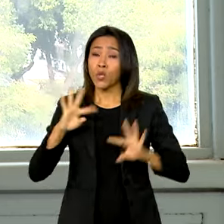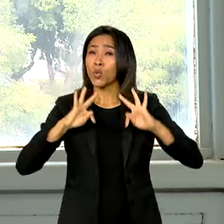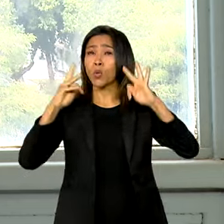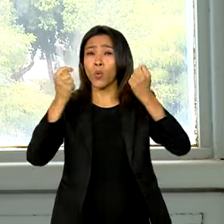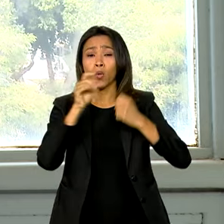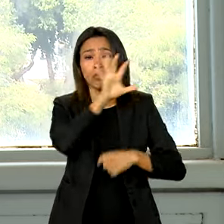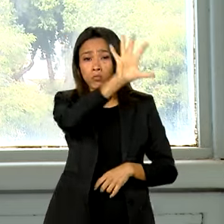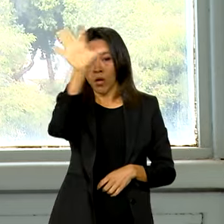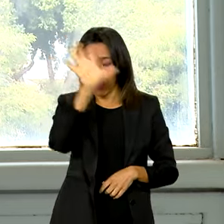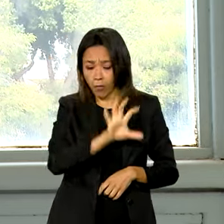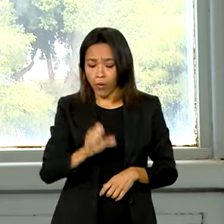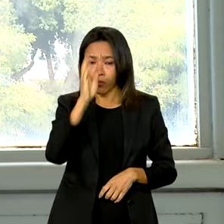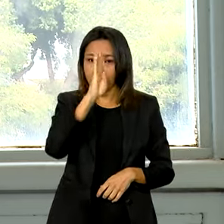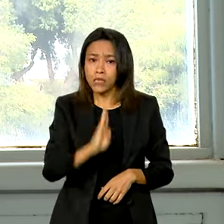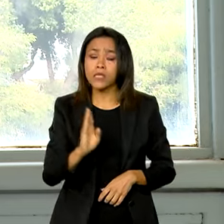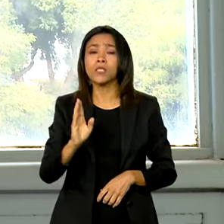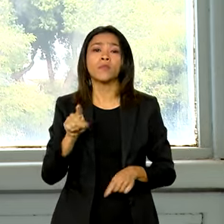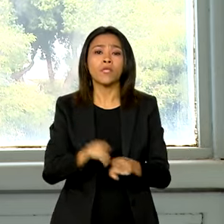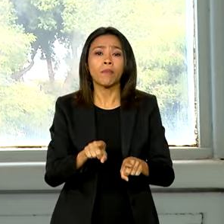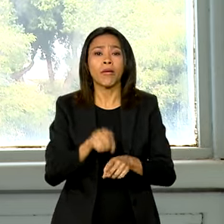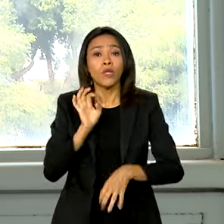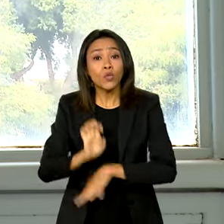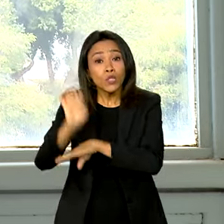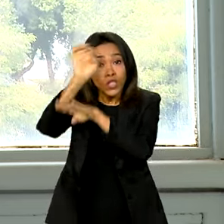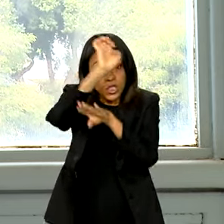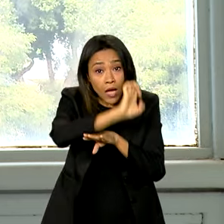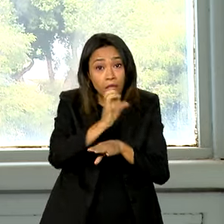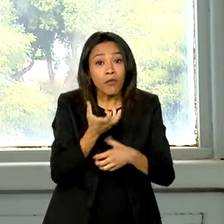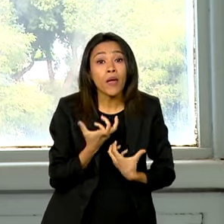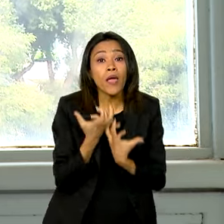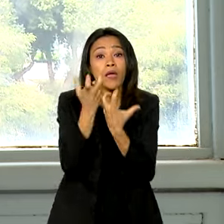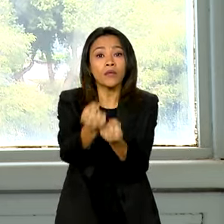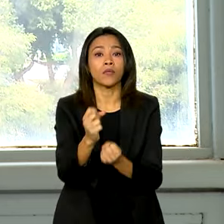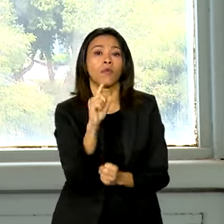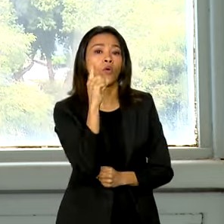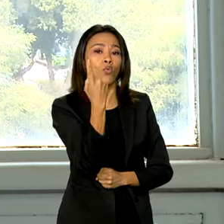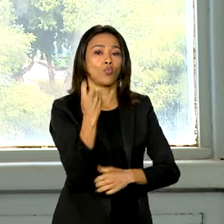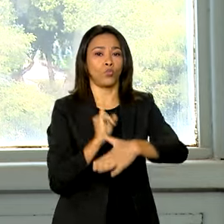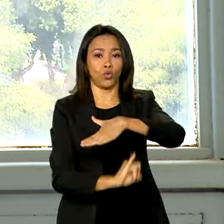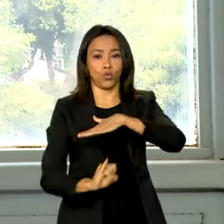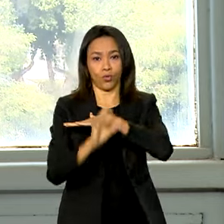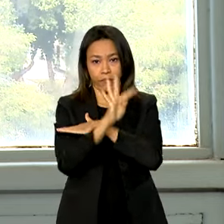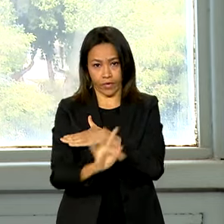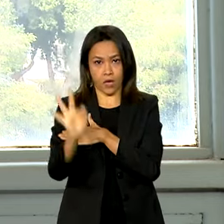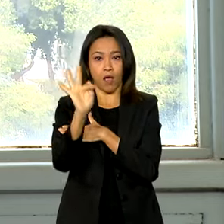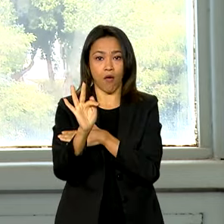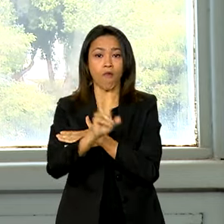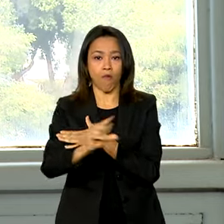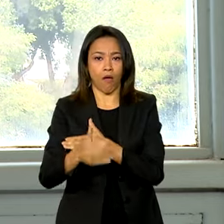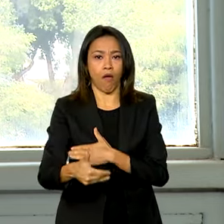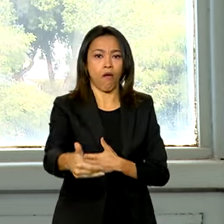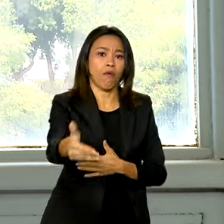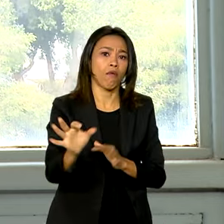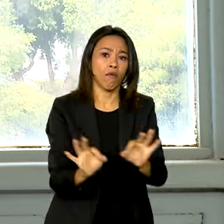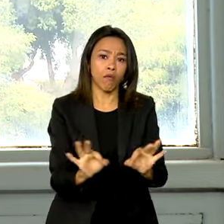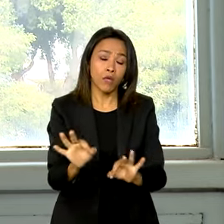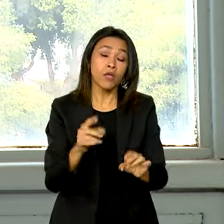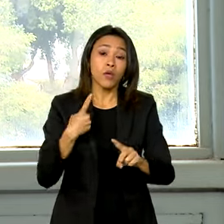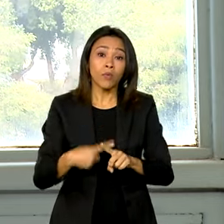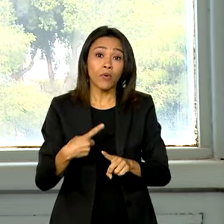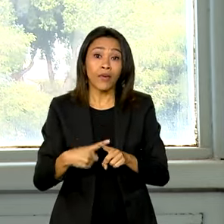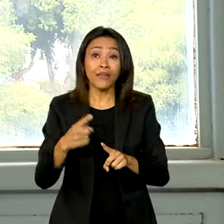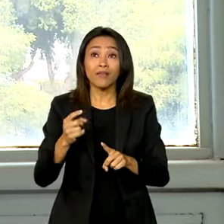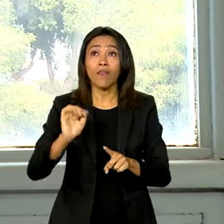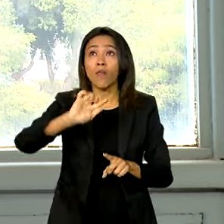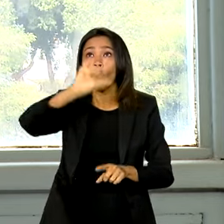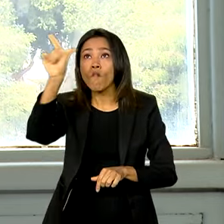estados irão receber ao menos uma unidade. Né? Então, houve uma distribuição que atendeu principalmente os chamados